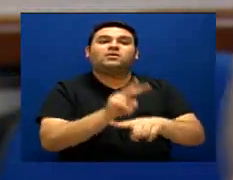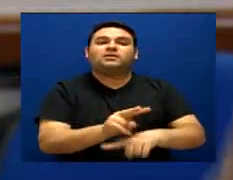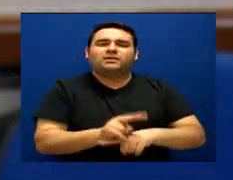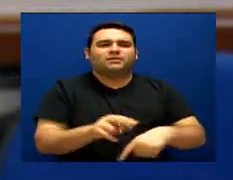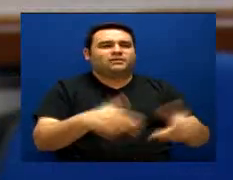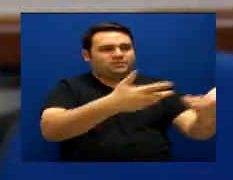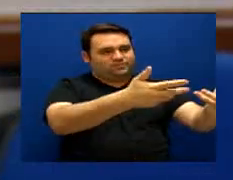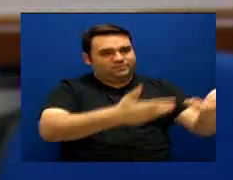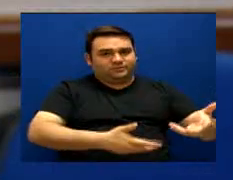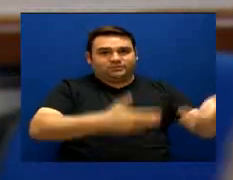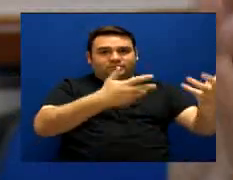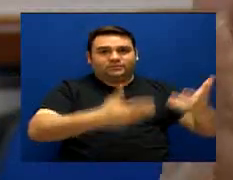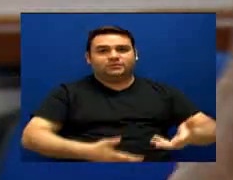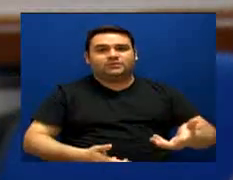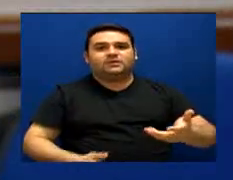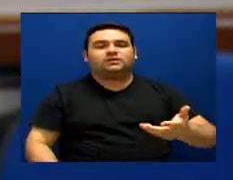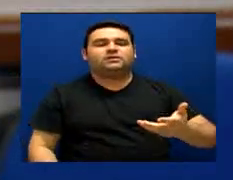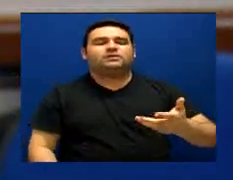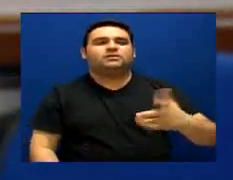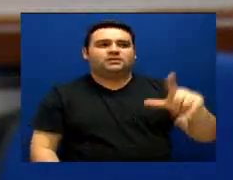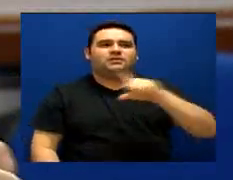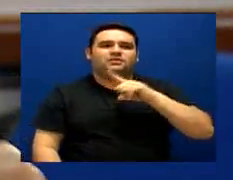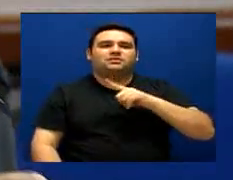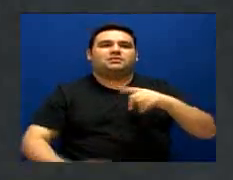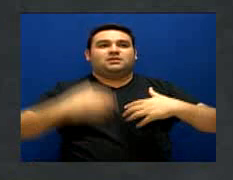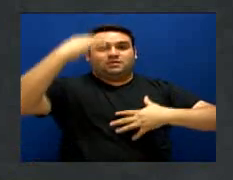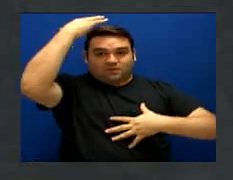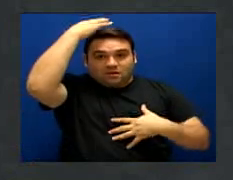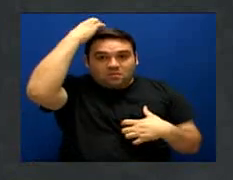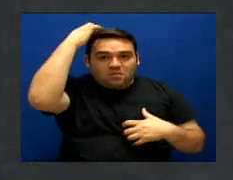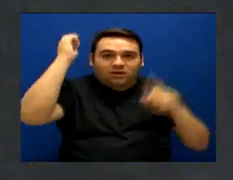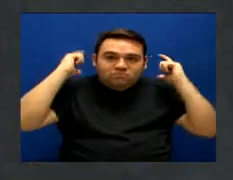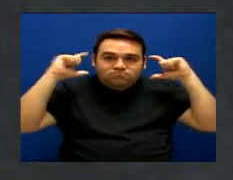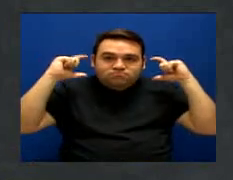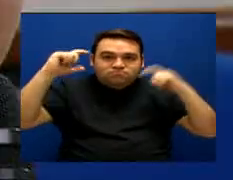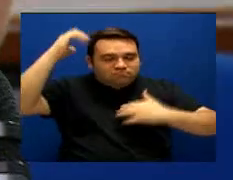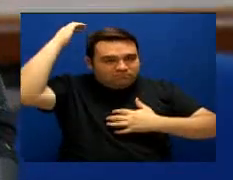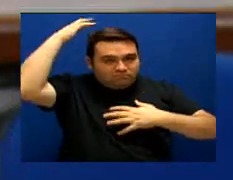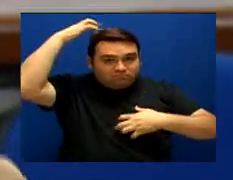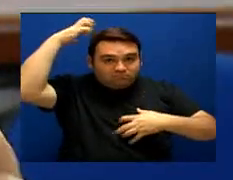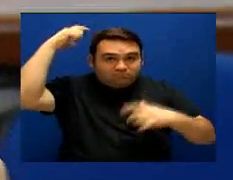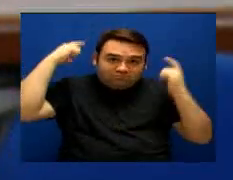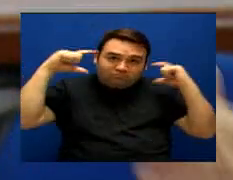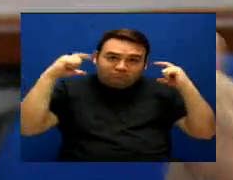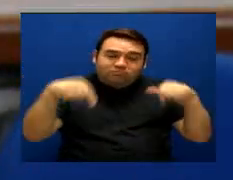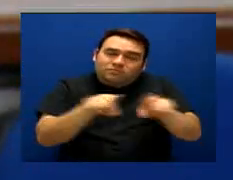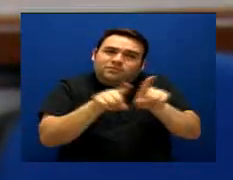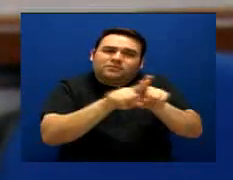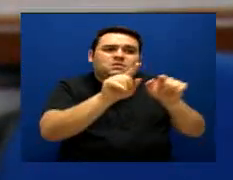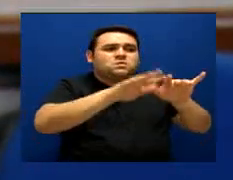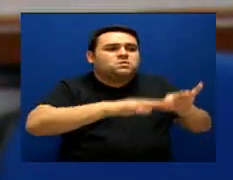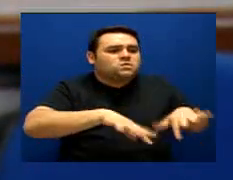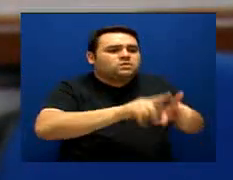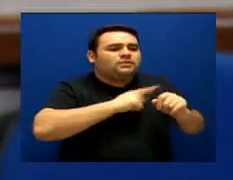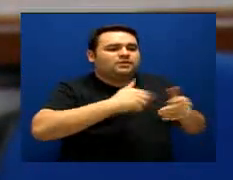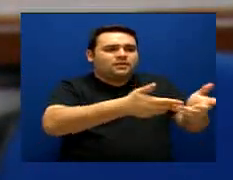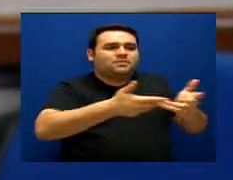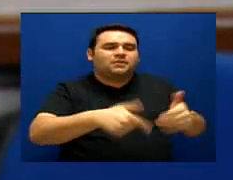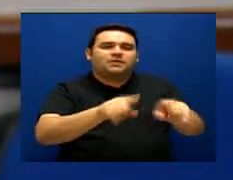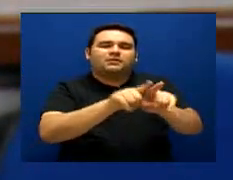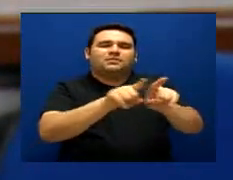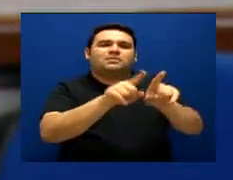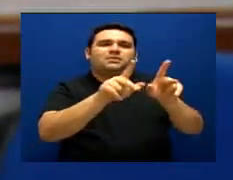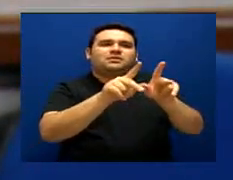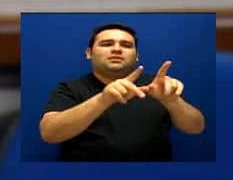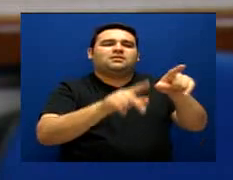e recebe. Nós convidamos eles para participar. Os chimpanzés, e que ele está também recebendo